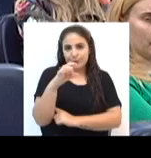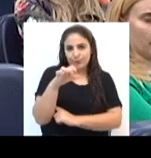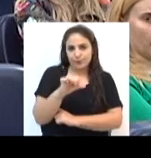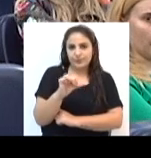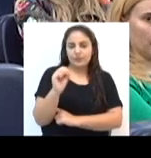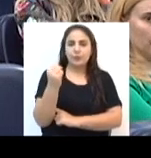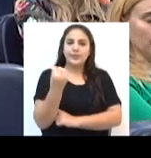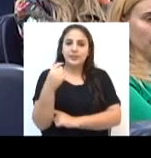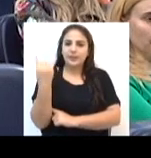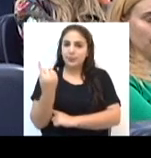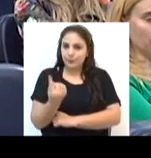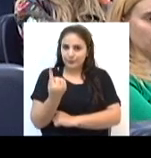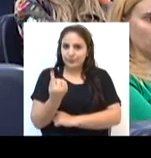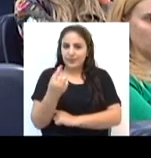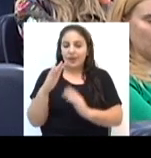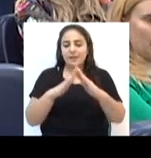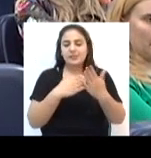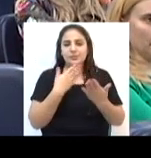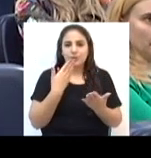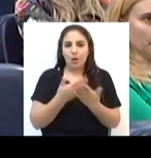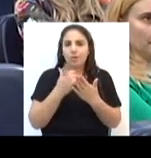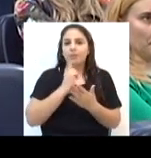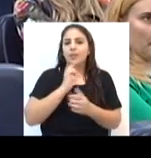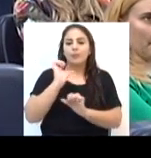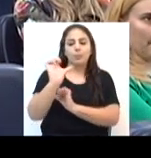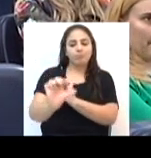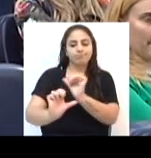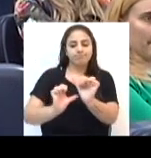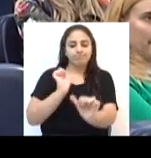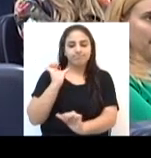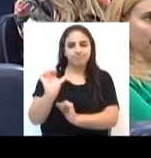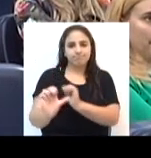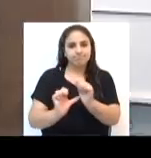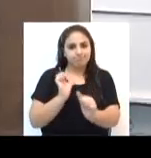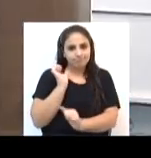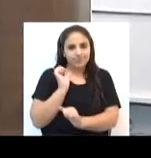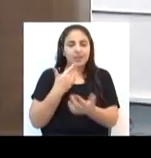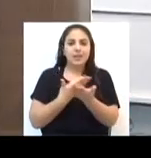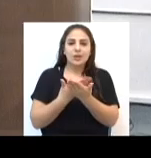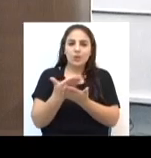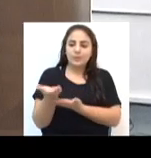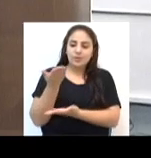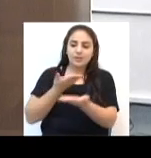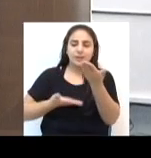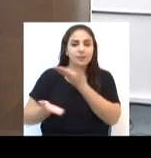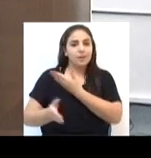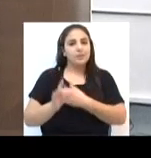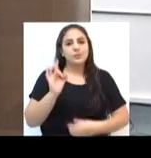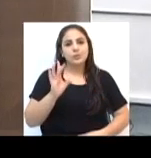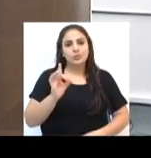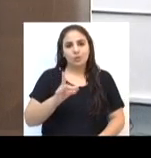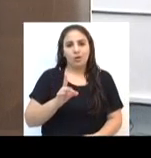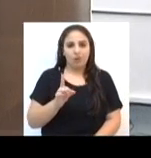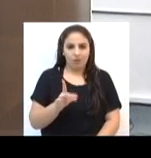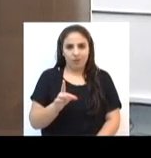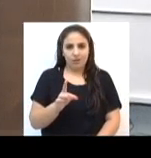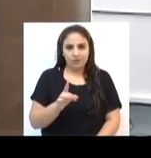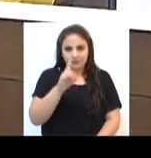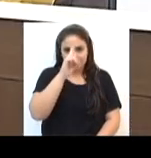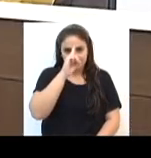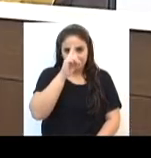ele através da tecnologia. Então, se ele vai mandar uma emenda para Passo Fundo, mandou a emenda, não precisa tu ir lá. Cláudia